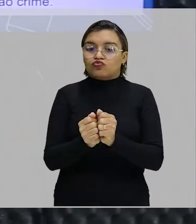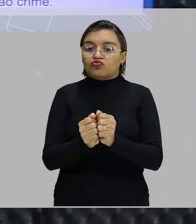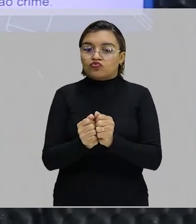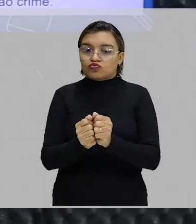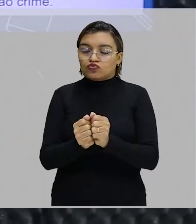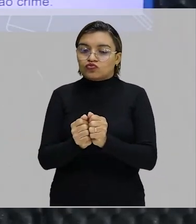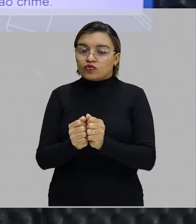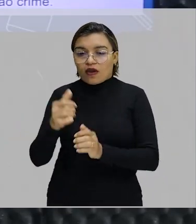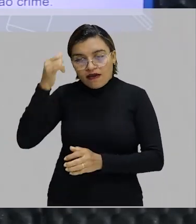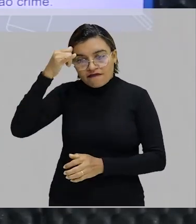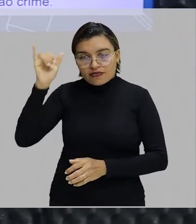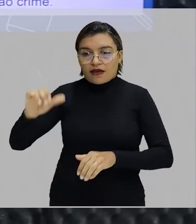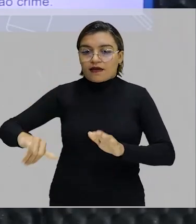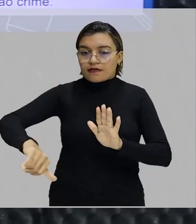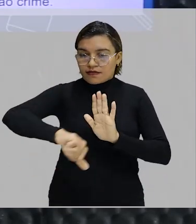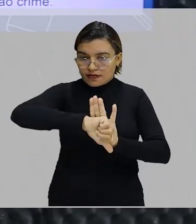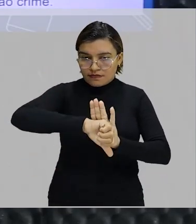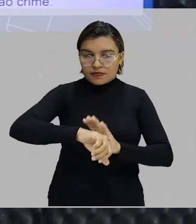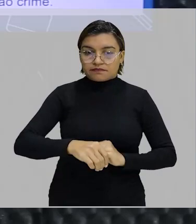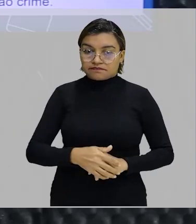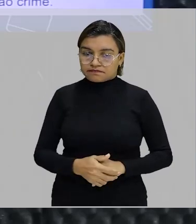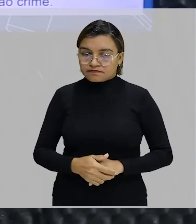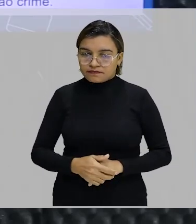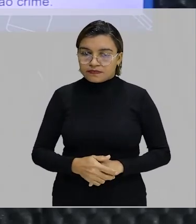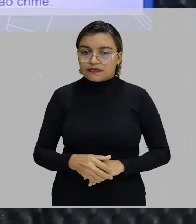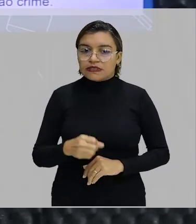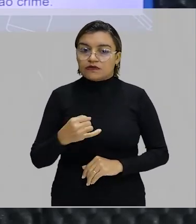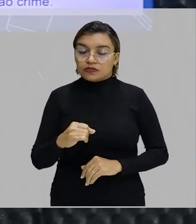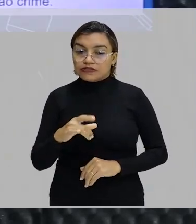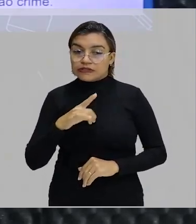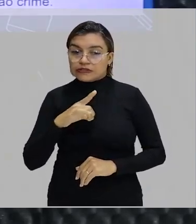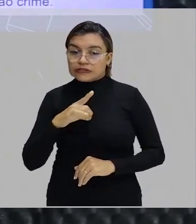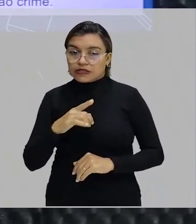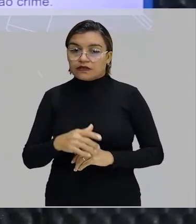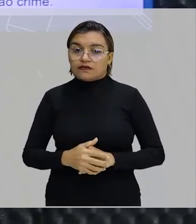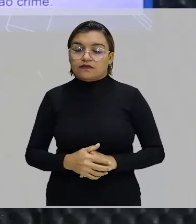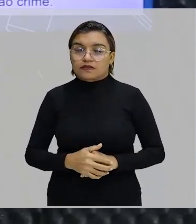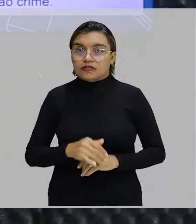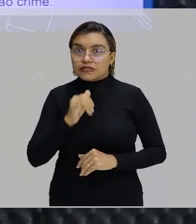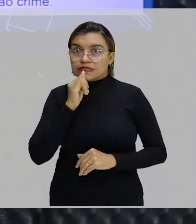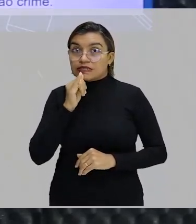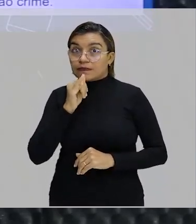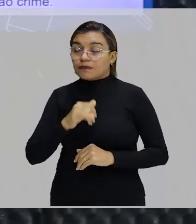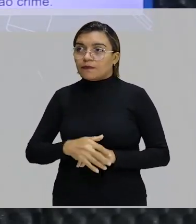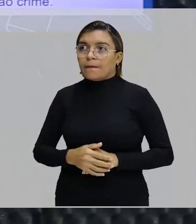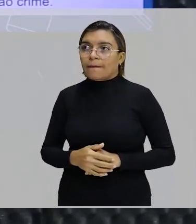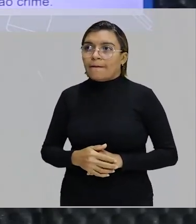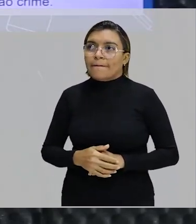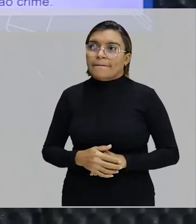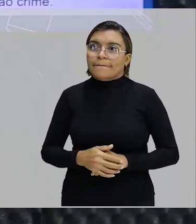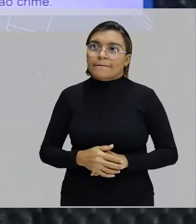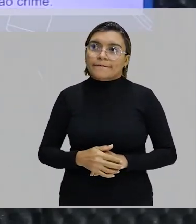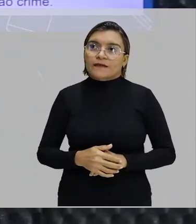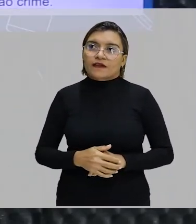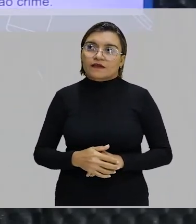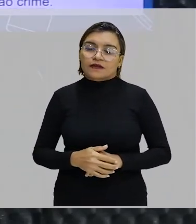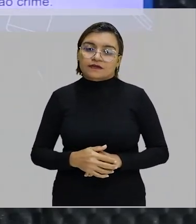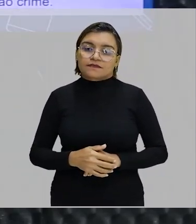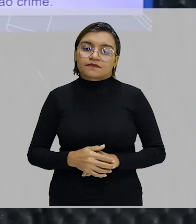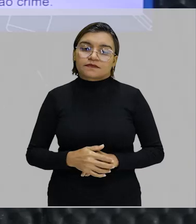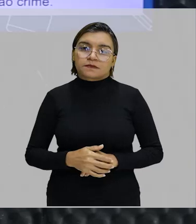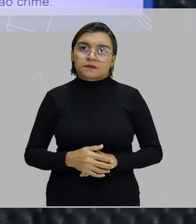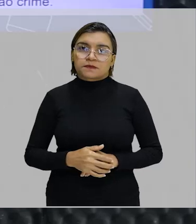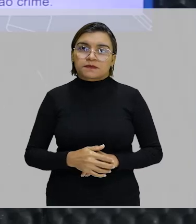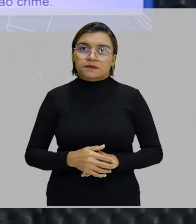singular, o artigo fica nos adjetivos a partir do segundo. Eu não posso dizer, aqui no caso porque eu inicio,